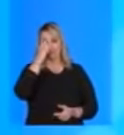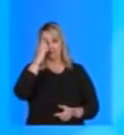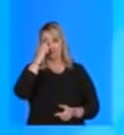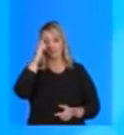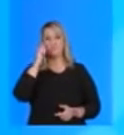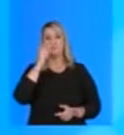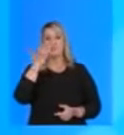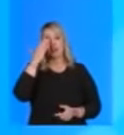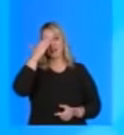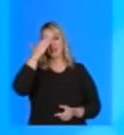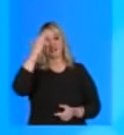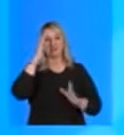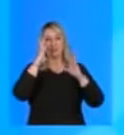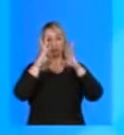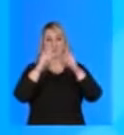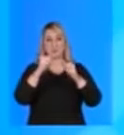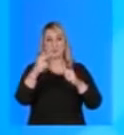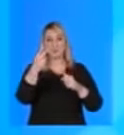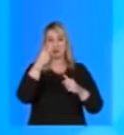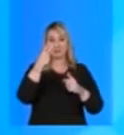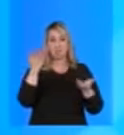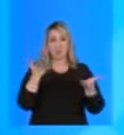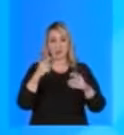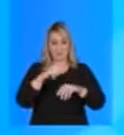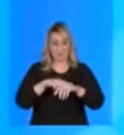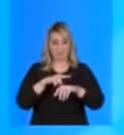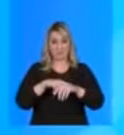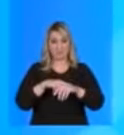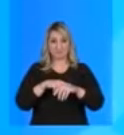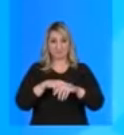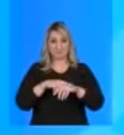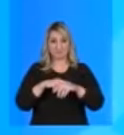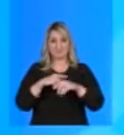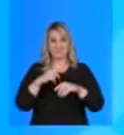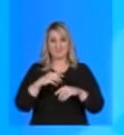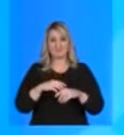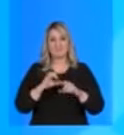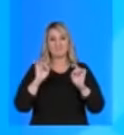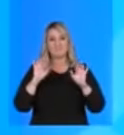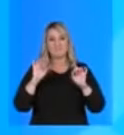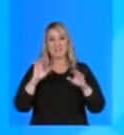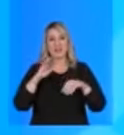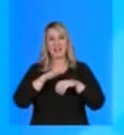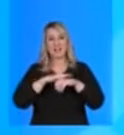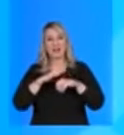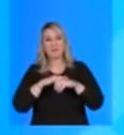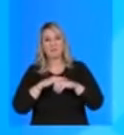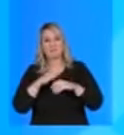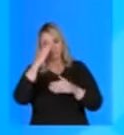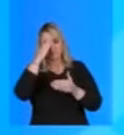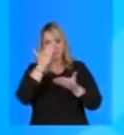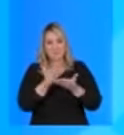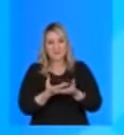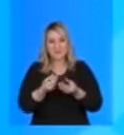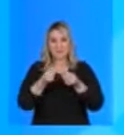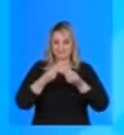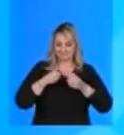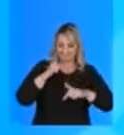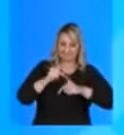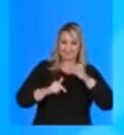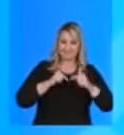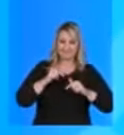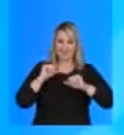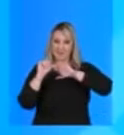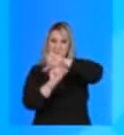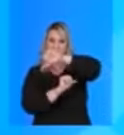quero agradecer a todos que nos assistiram até esse momento agradecer especialmente o carinho que ten recebido nas ruas e a confiança no nosso trabalho